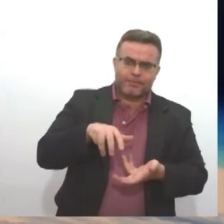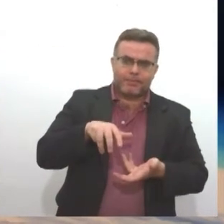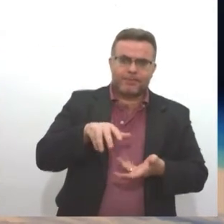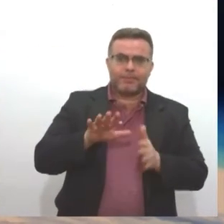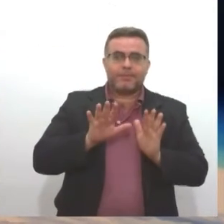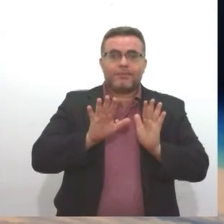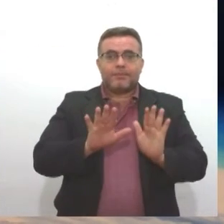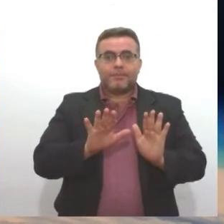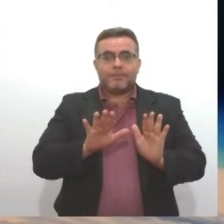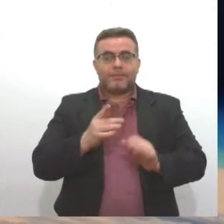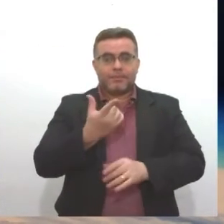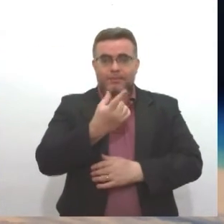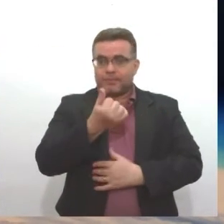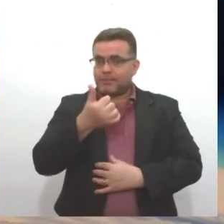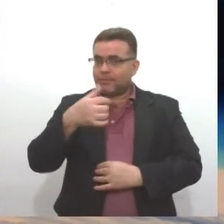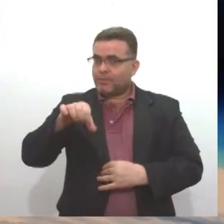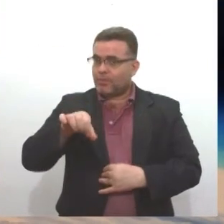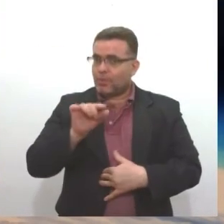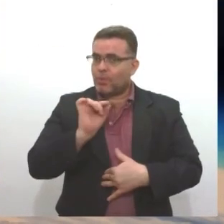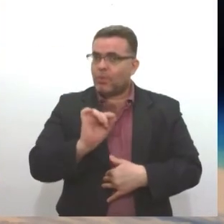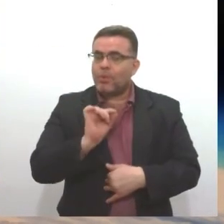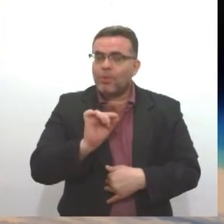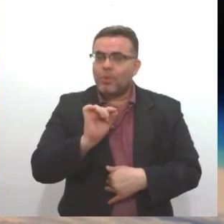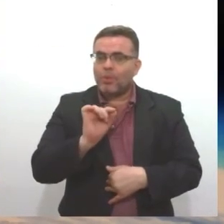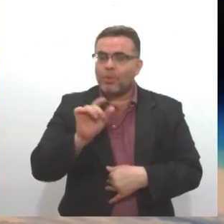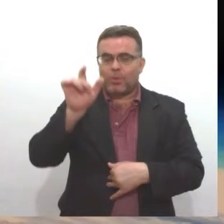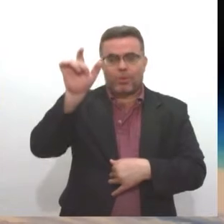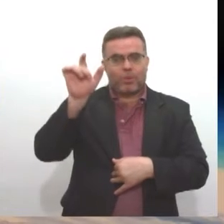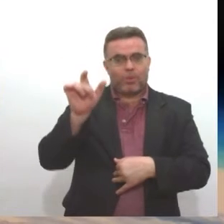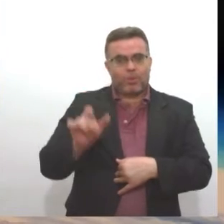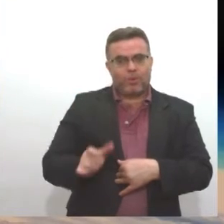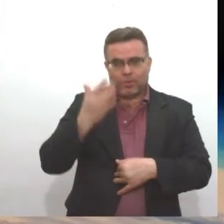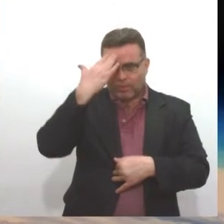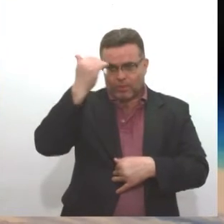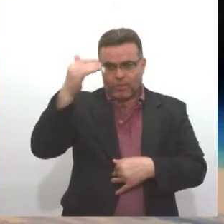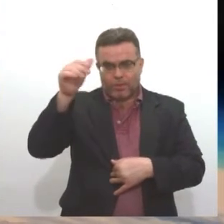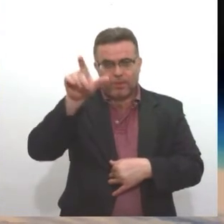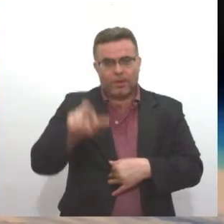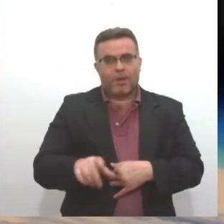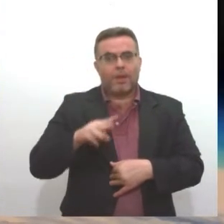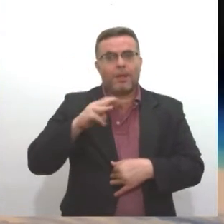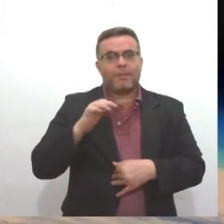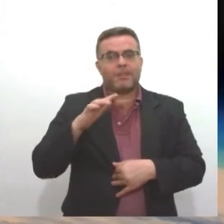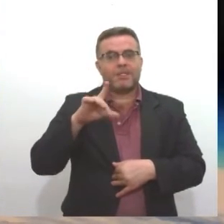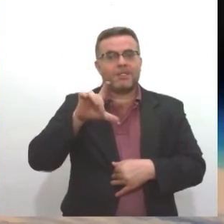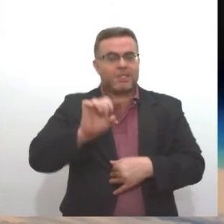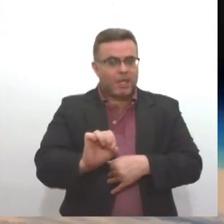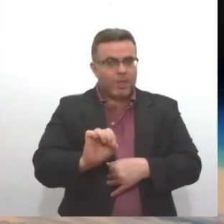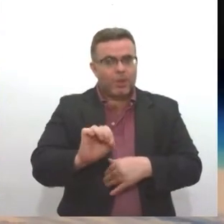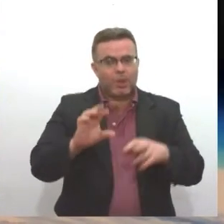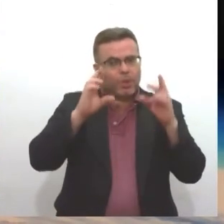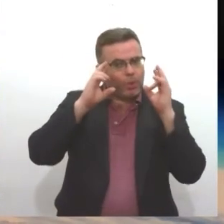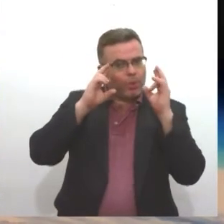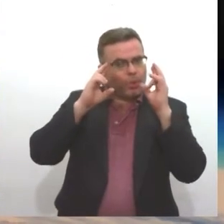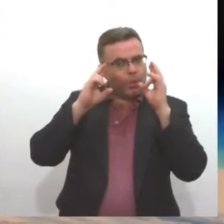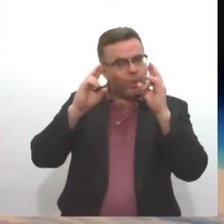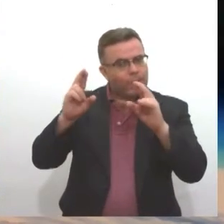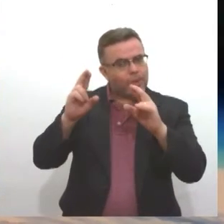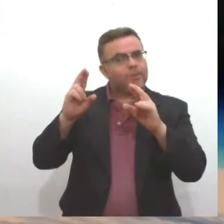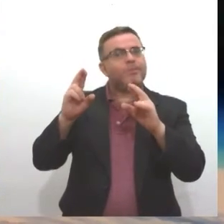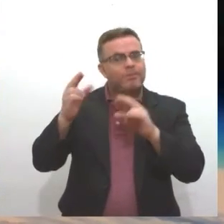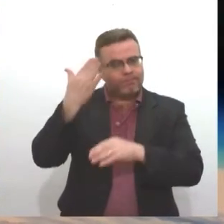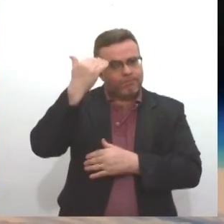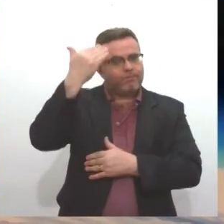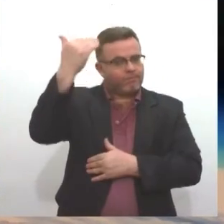Em 2019, o físico e astrônomo Marcelo Gleiser, um dos mais respeitados cientistas